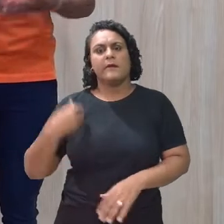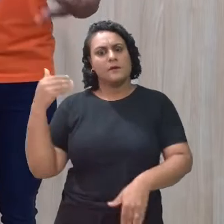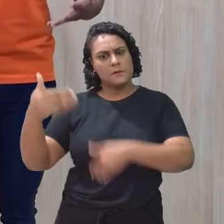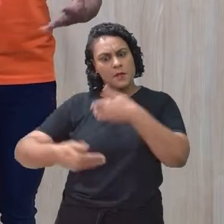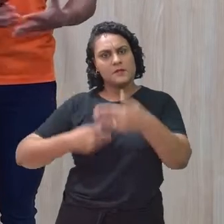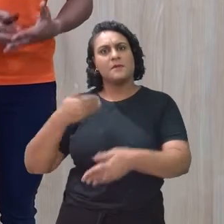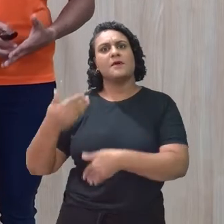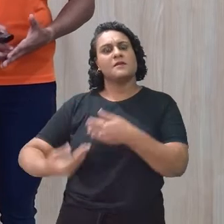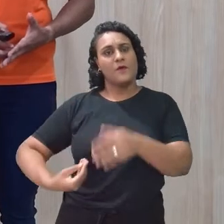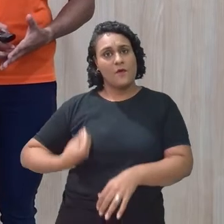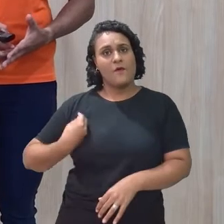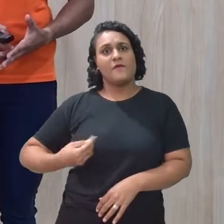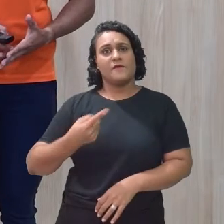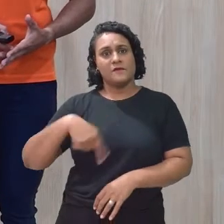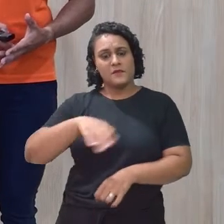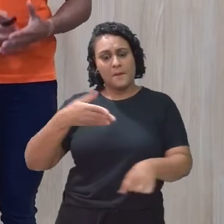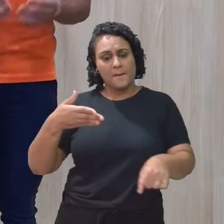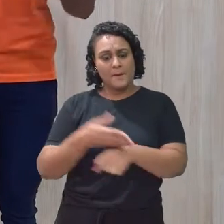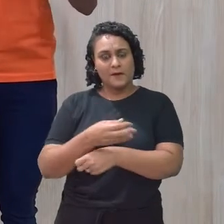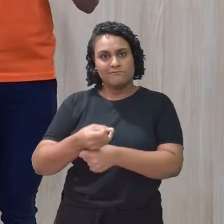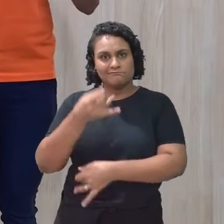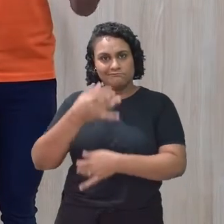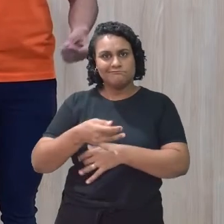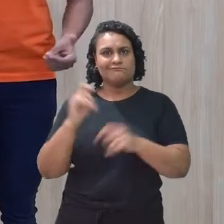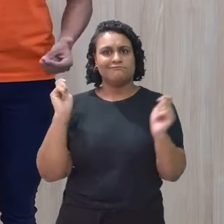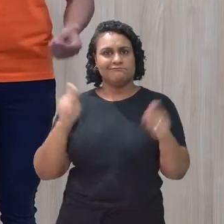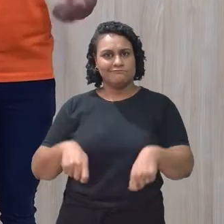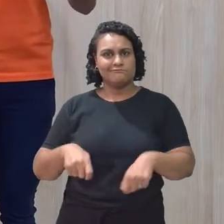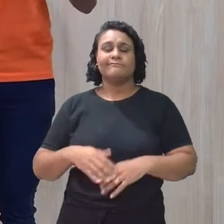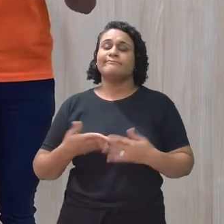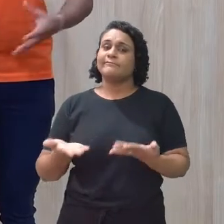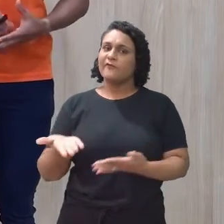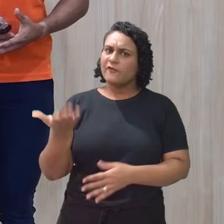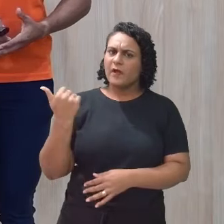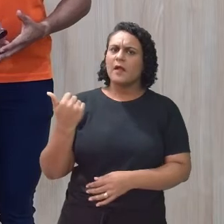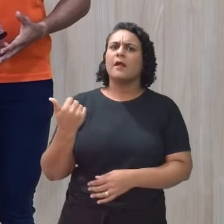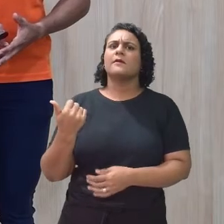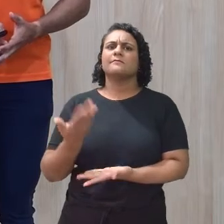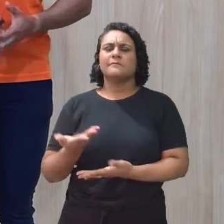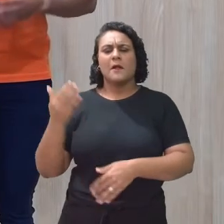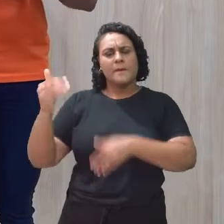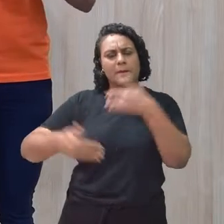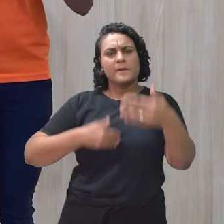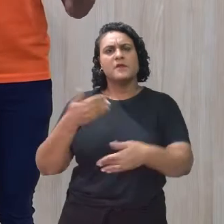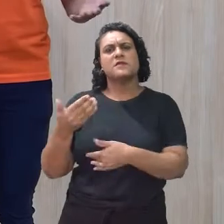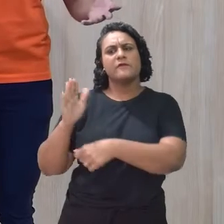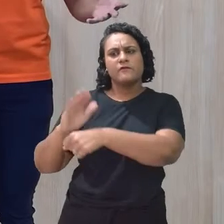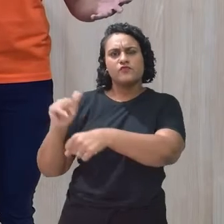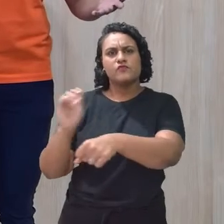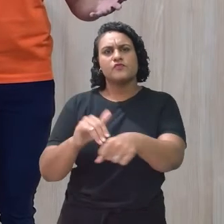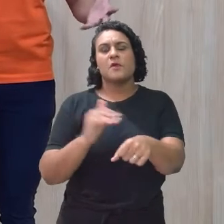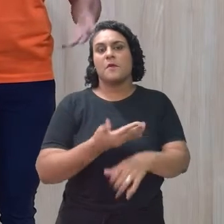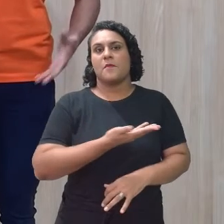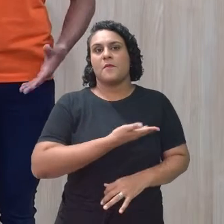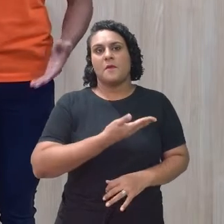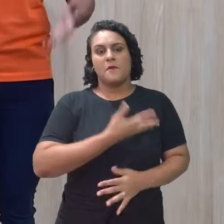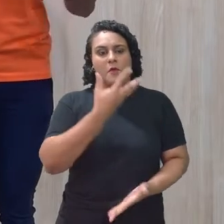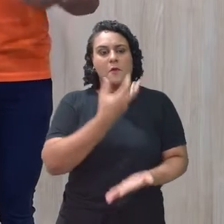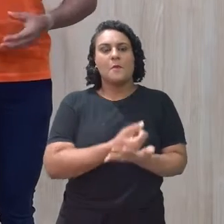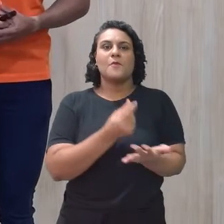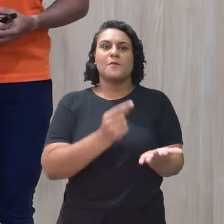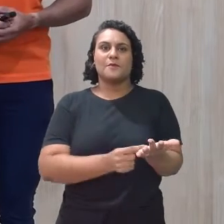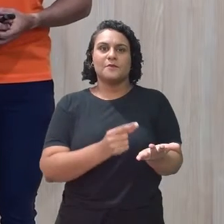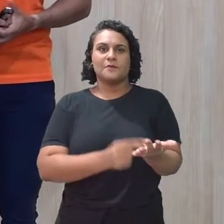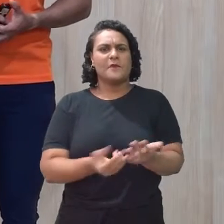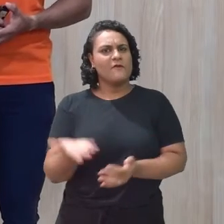participação ao vivo aí no chat conosco, tá bom? Então, participe, chame seus amigos aí, faça o download do aplicativo